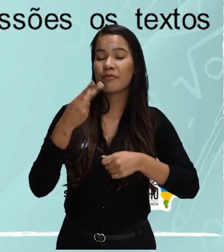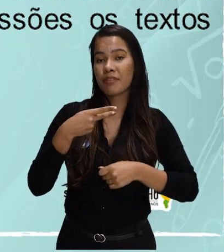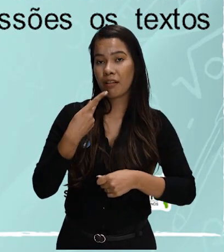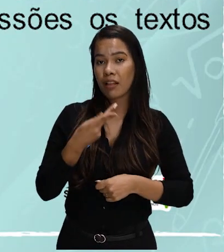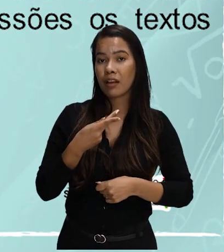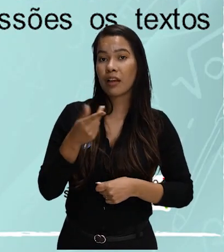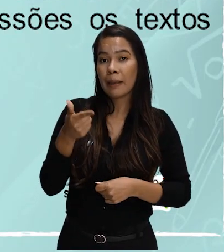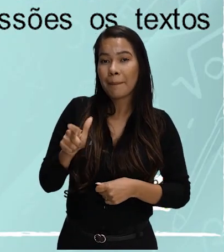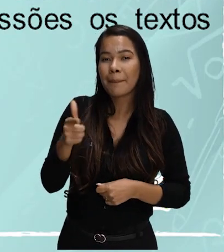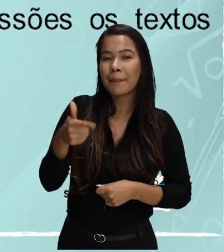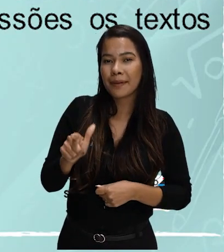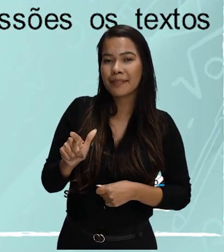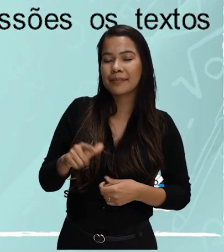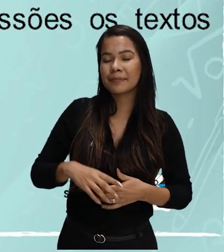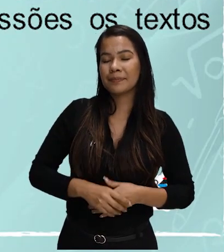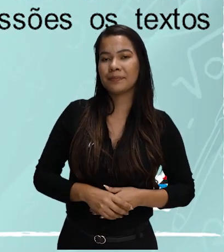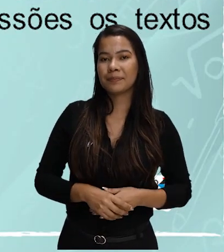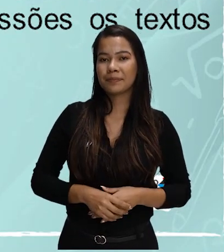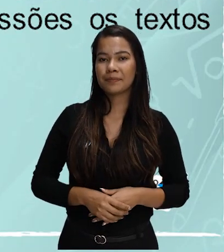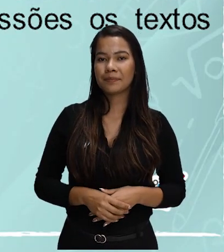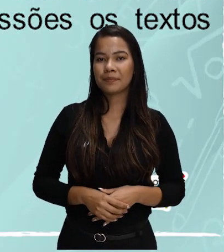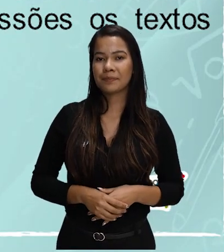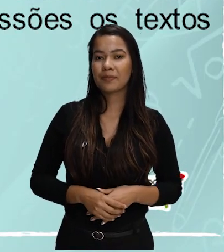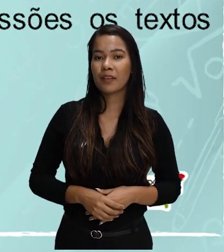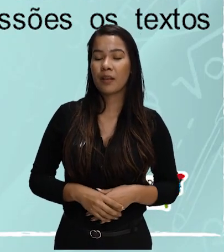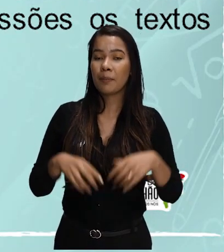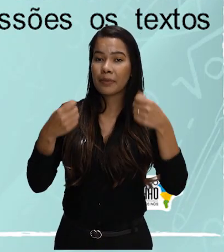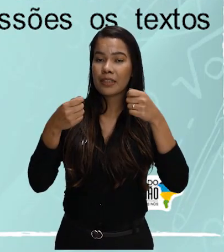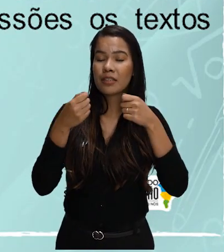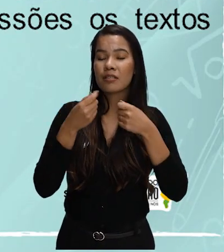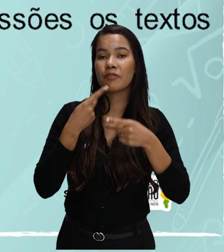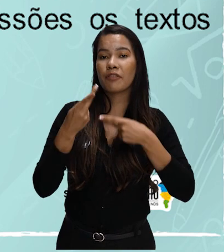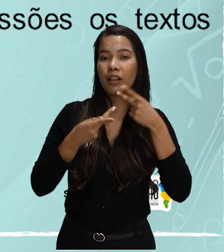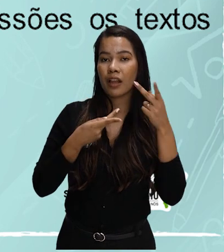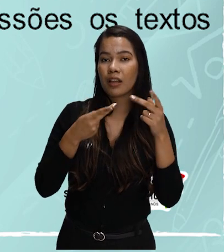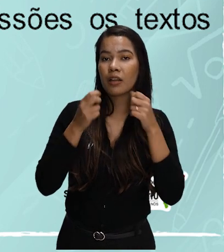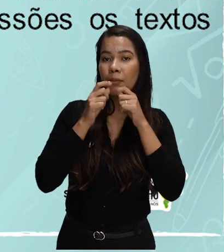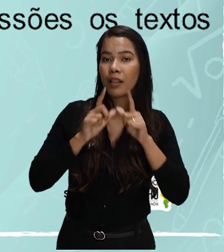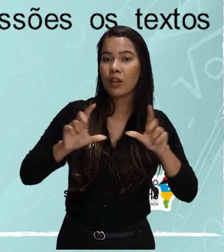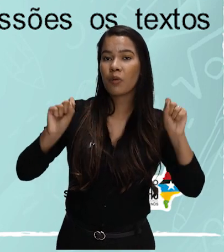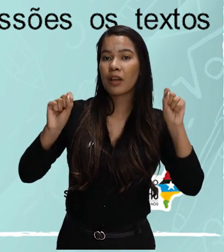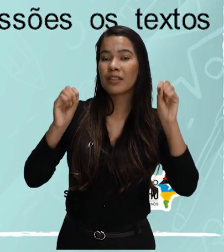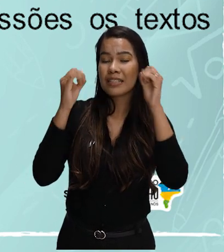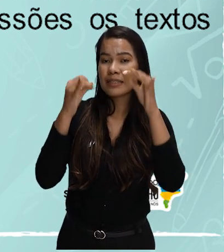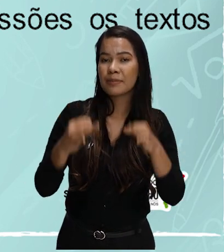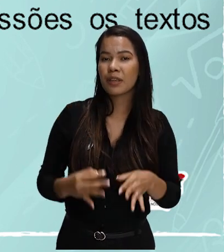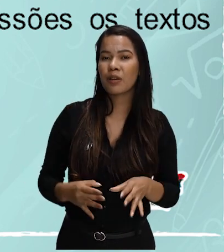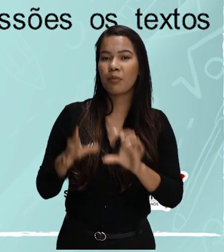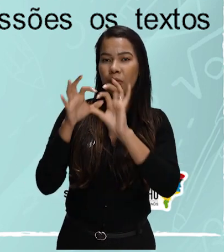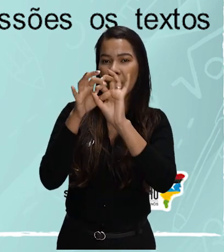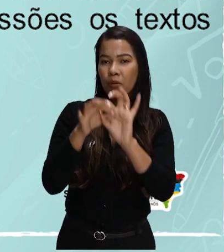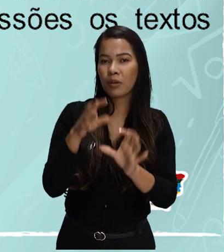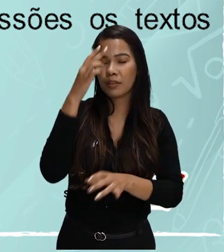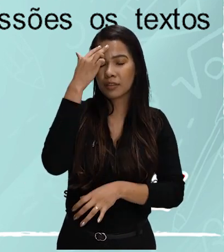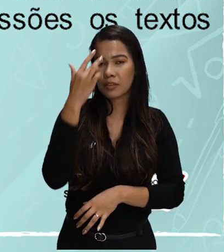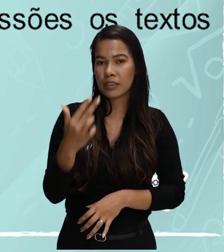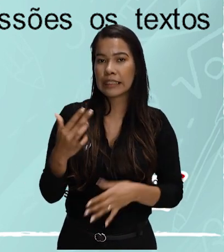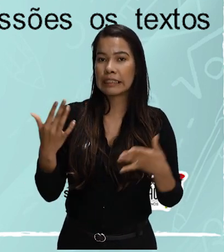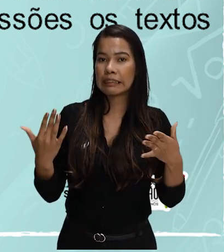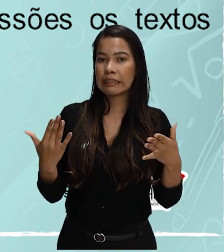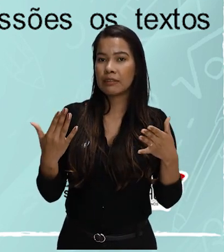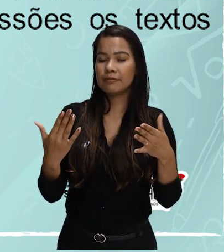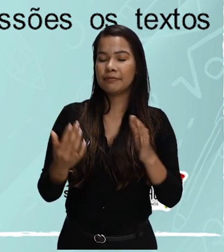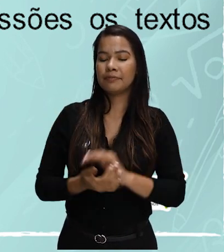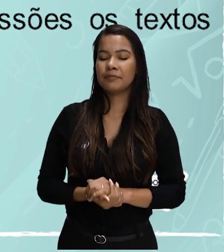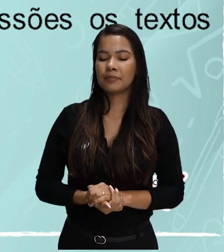de repetir. Não há como eu falar de uma linguagem do trovadorismo sem falar do contexto histórico. Então, a linguagem do trovadorismo era constituída